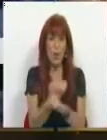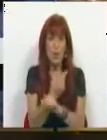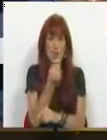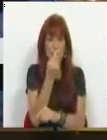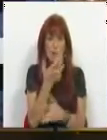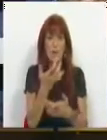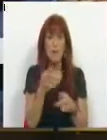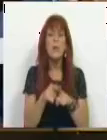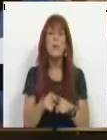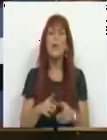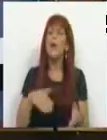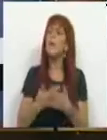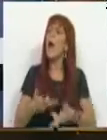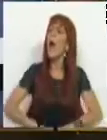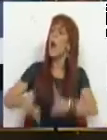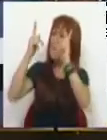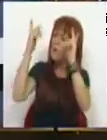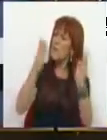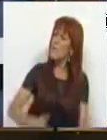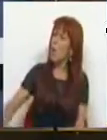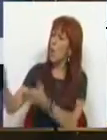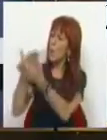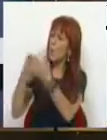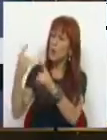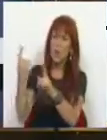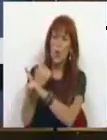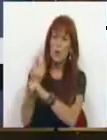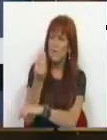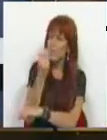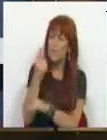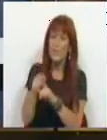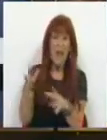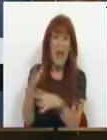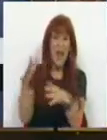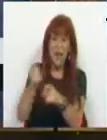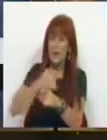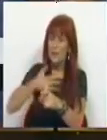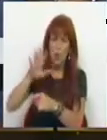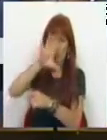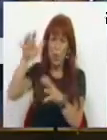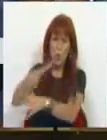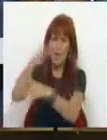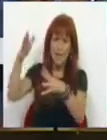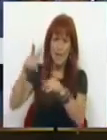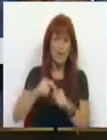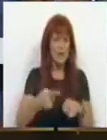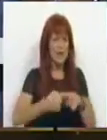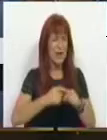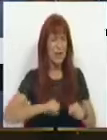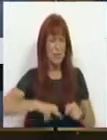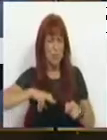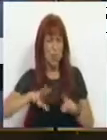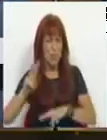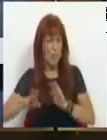produtos alimentares, implica libertar a produção e comércio de produtos alimentares das grandes empresas multinacionais, dos interesses do